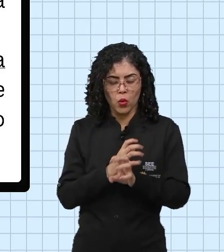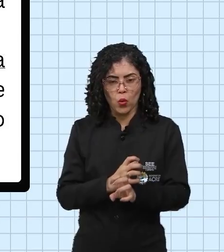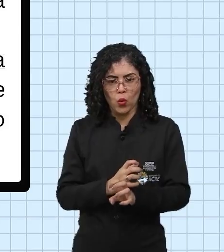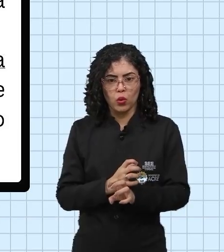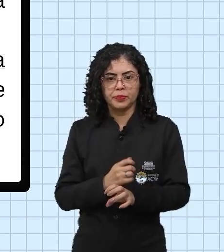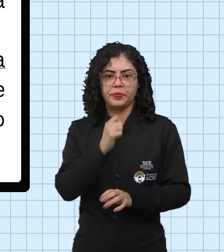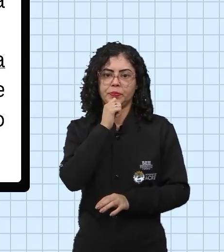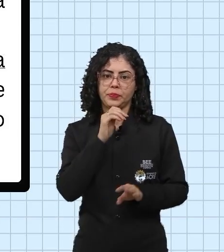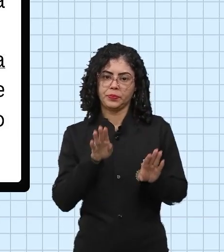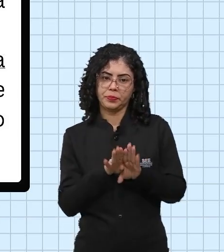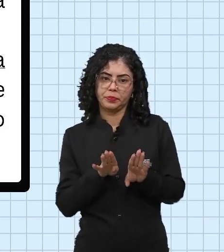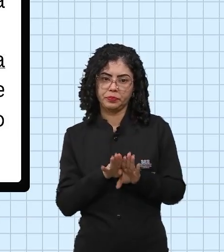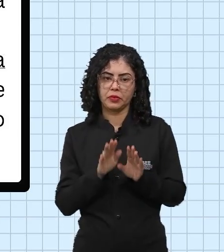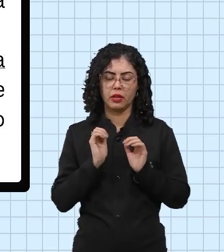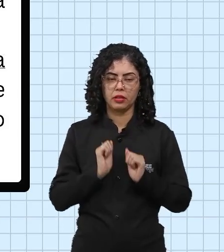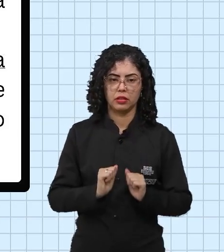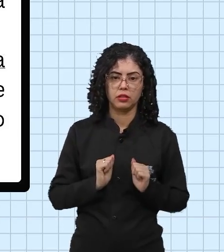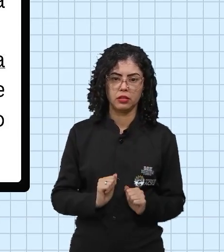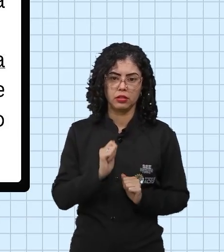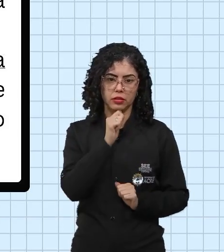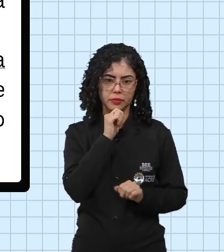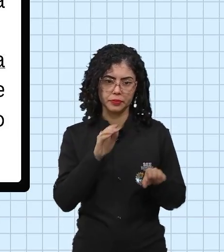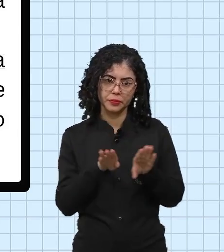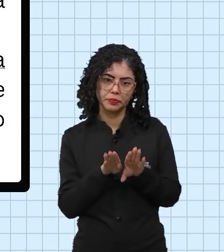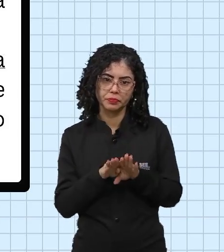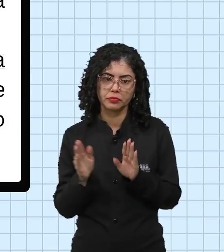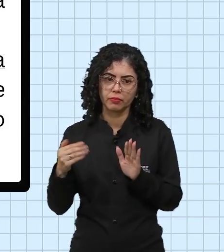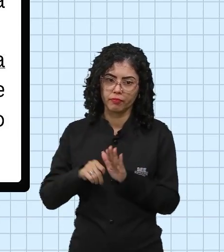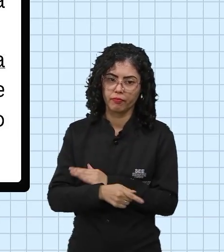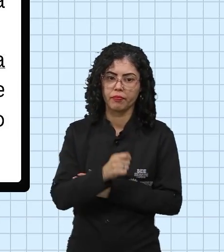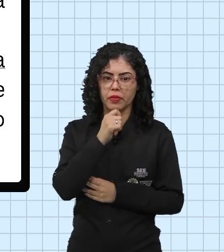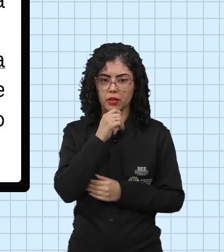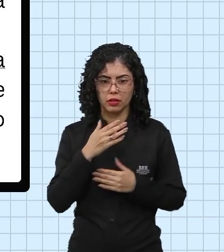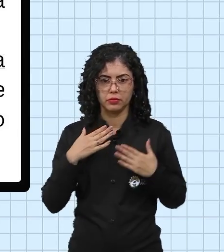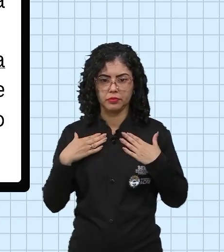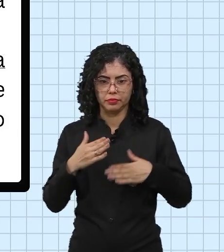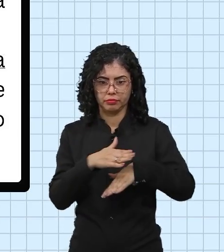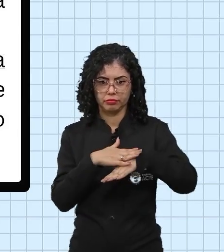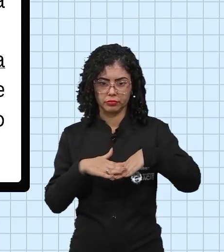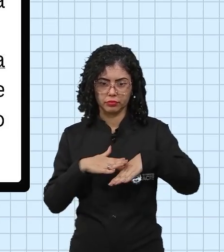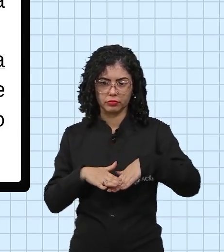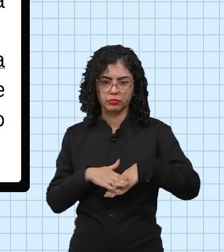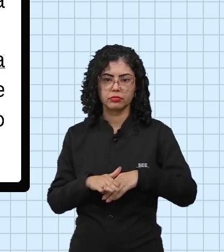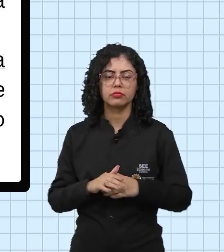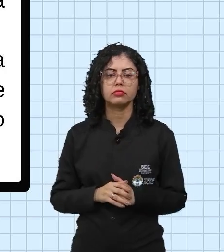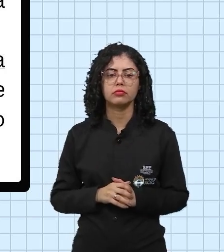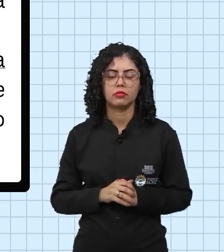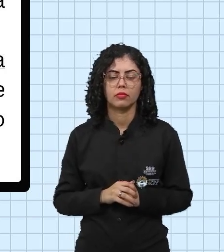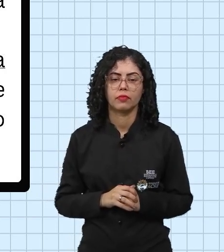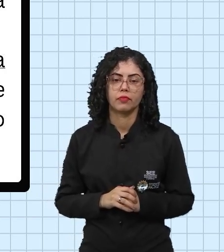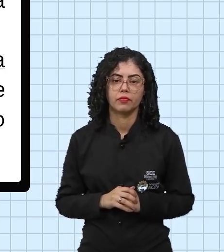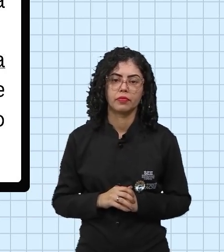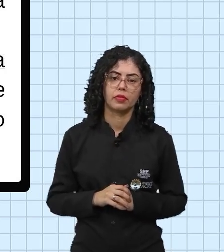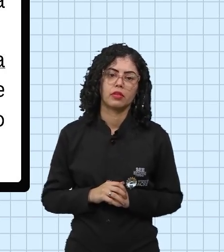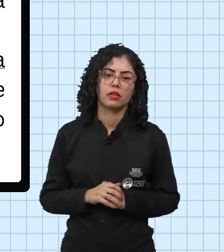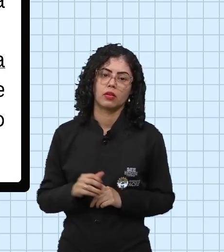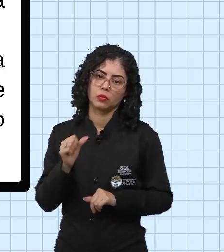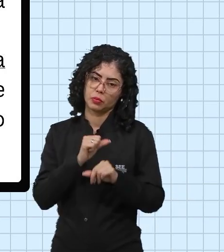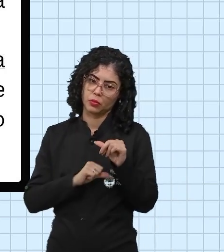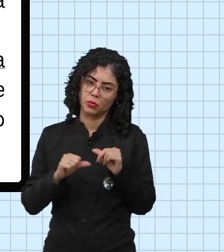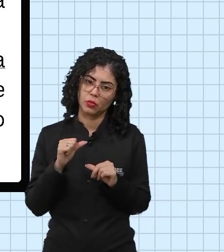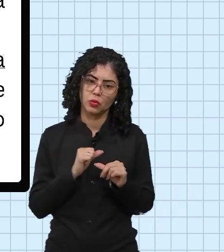também uma secura que pudesse entrar até mesmo pelos poros da pele. Mas também indica uma